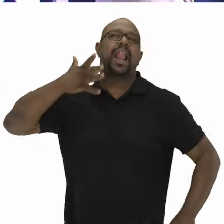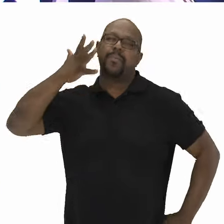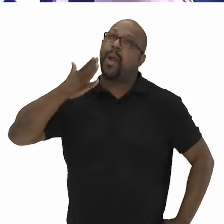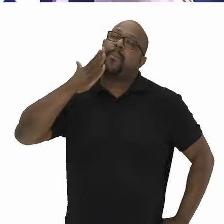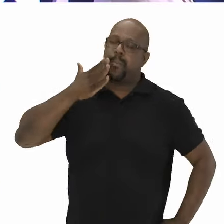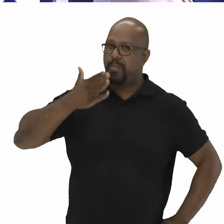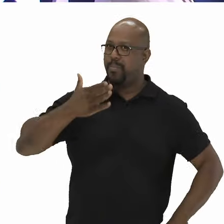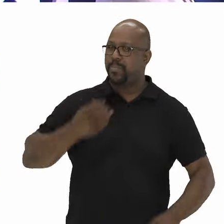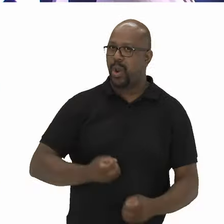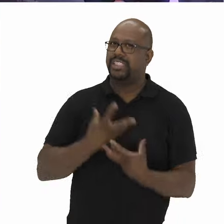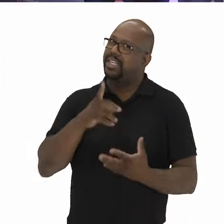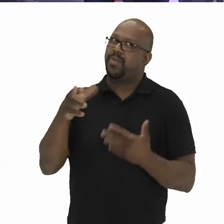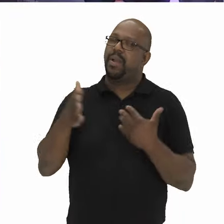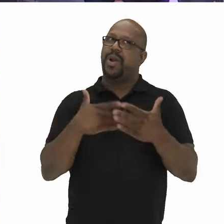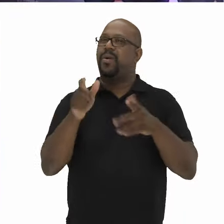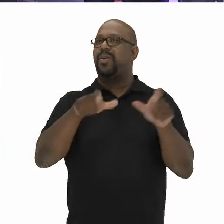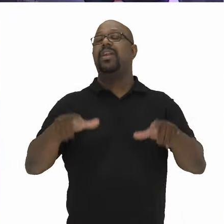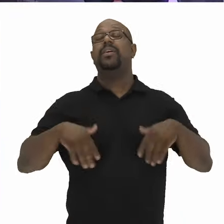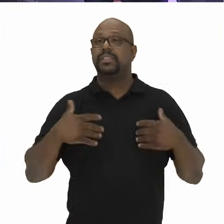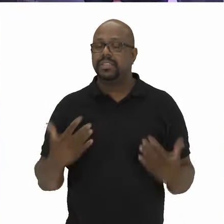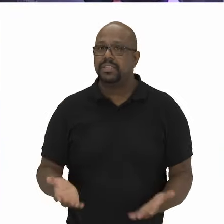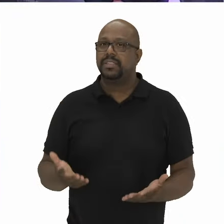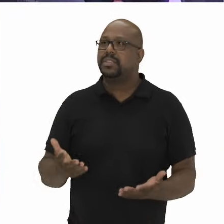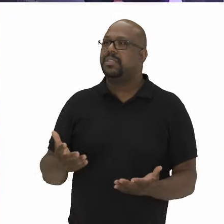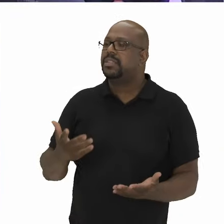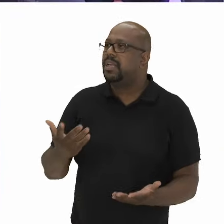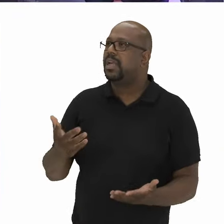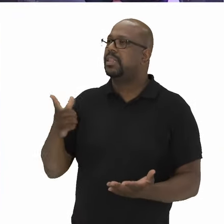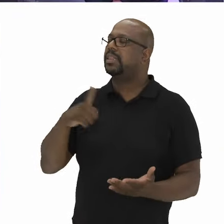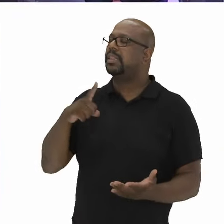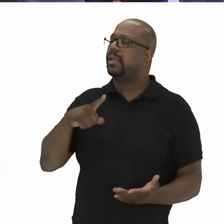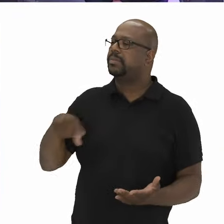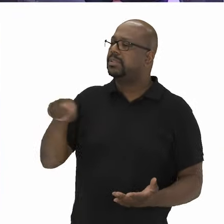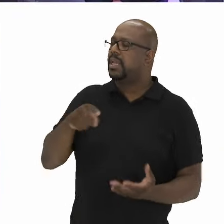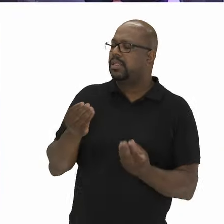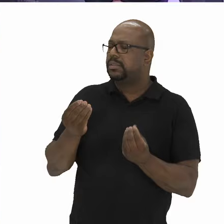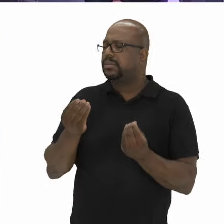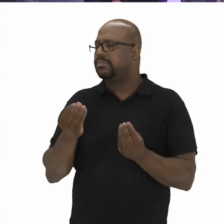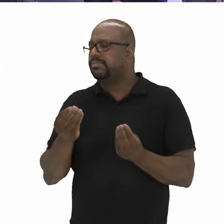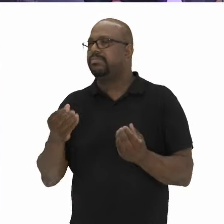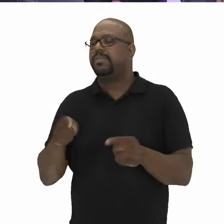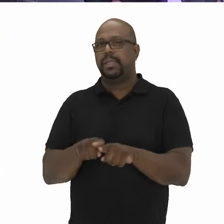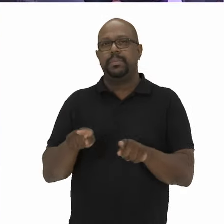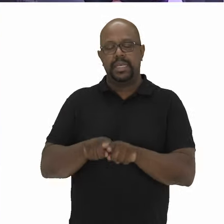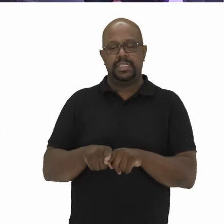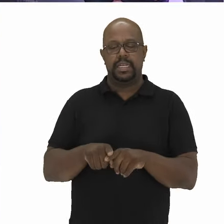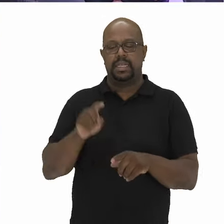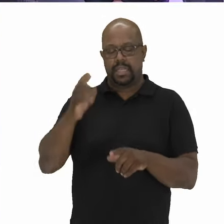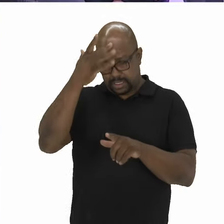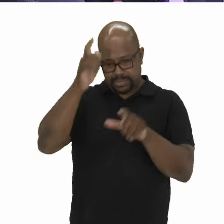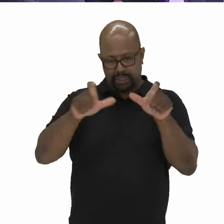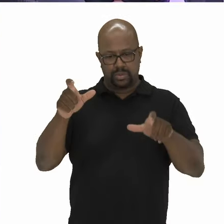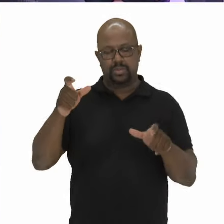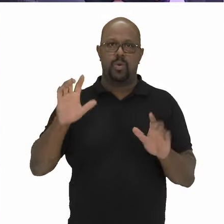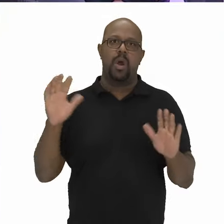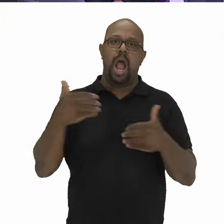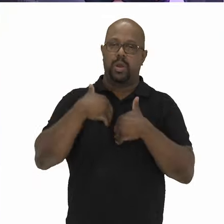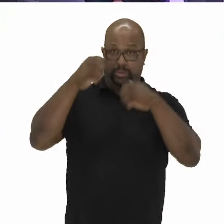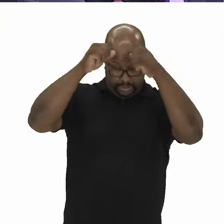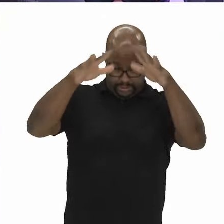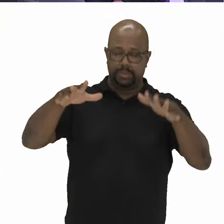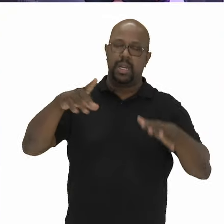porque declamar poesia do jeito que ela declama não é para qualquer um que ainda ainda nós temos essa essa questão também né que as